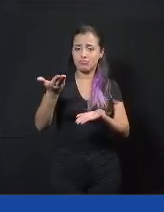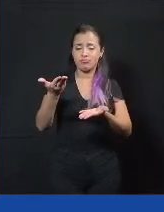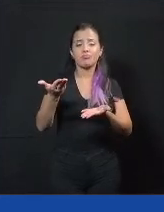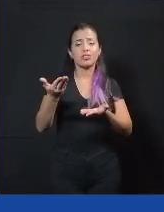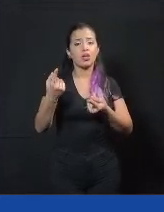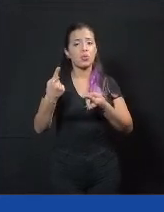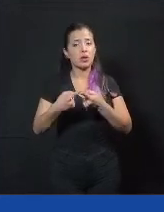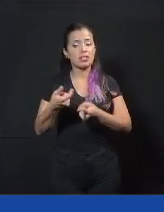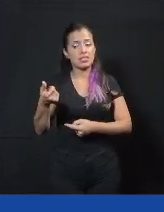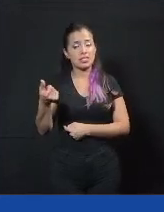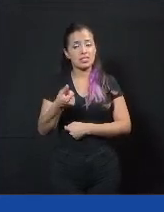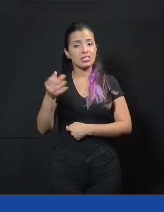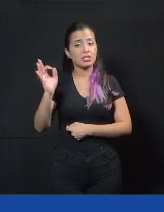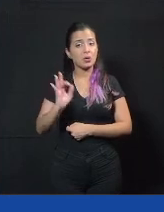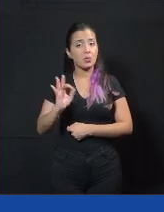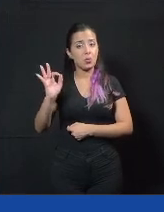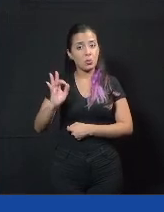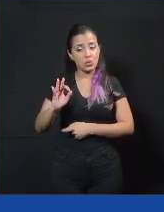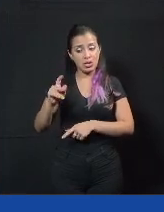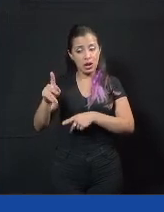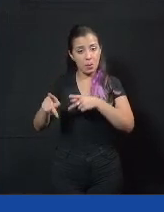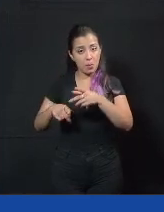da população